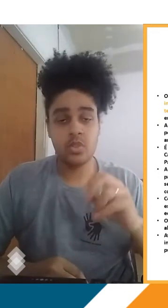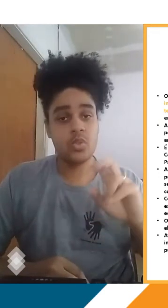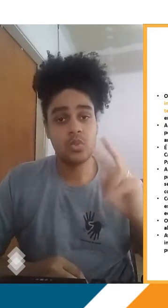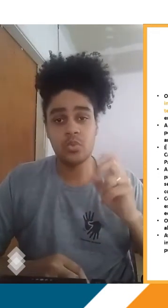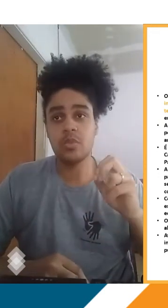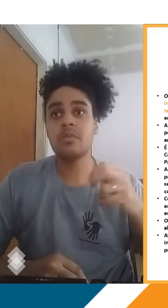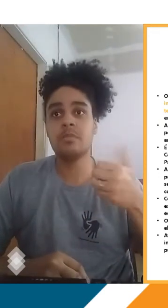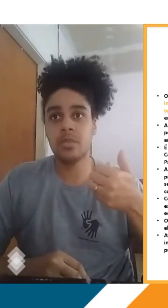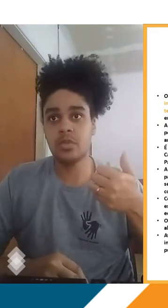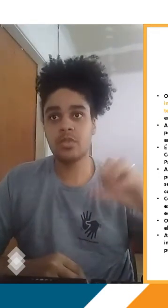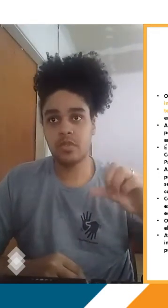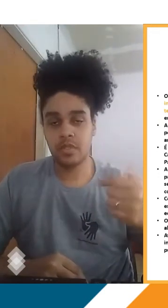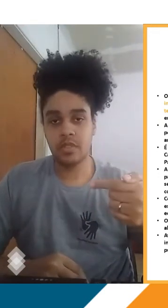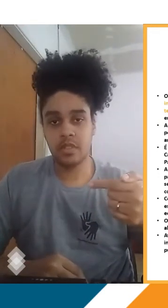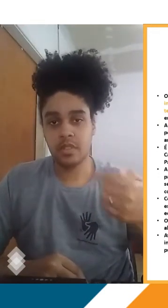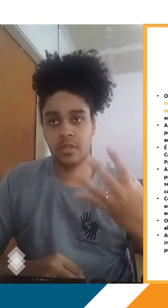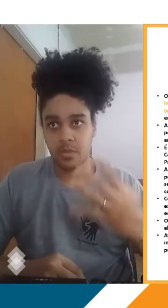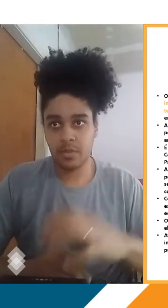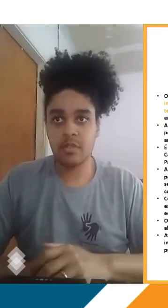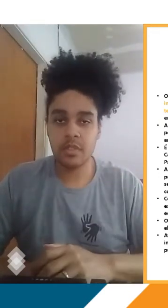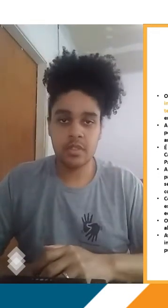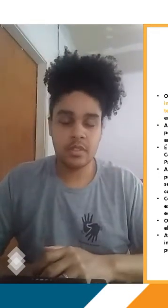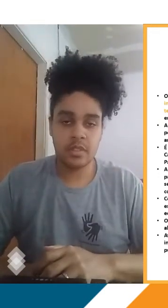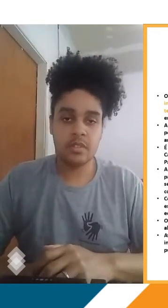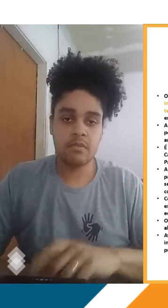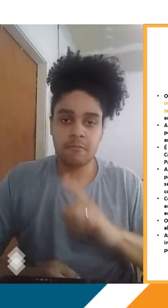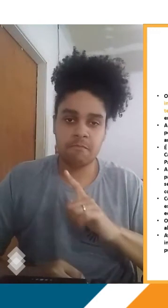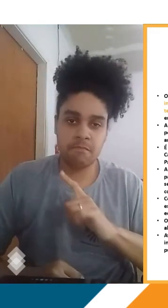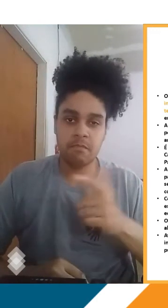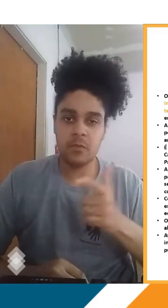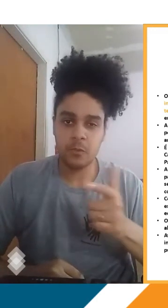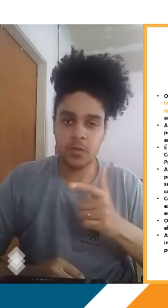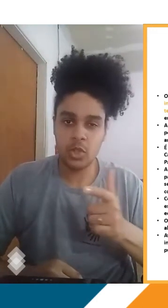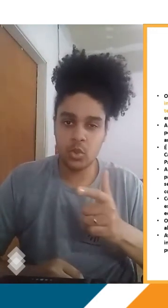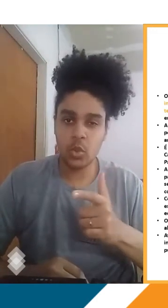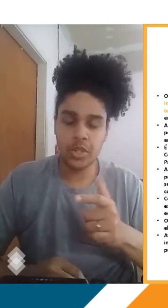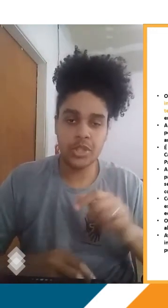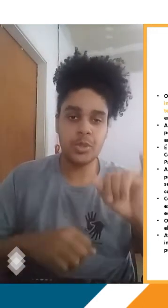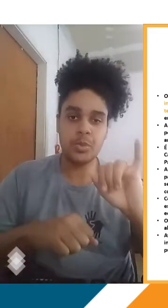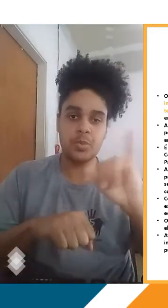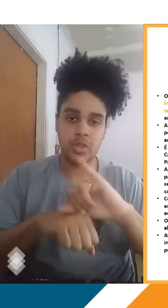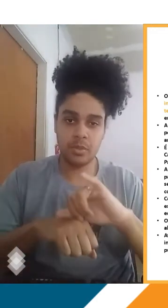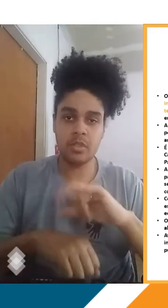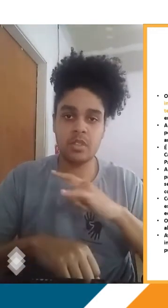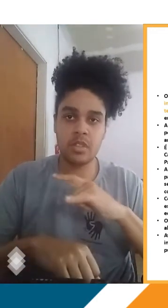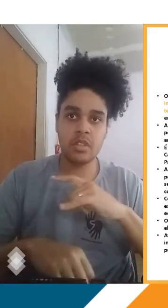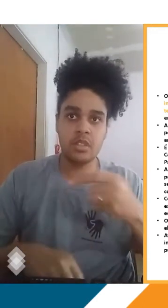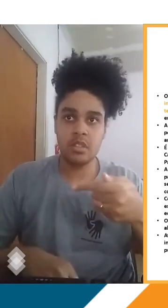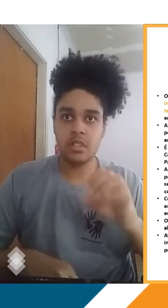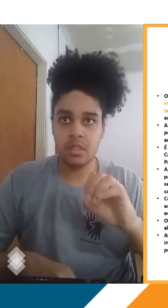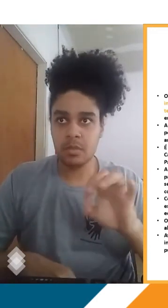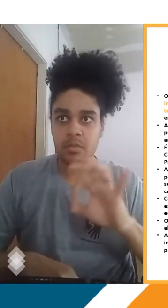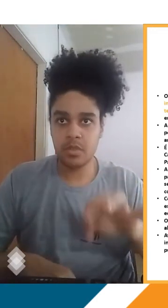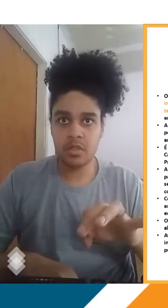determinou a fusão dos estados antigos da Guanabara e do Rio de Janeiro. É composta por 22 municípios,